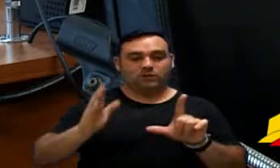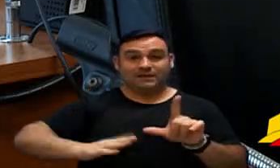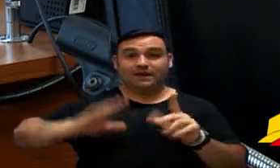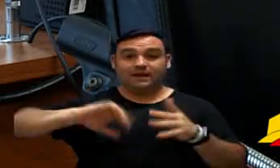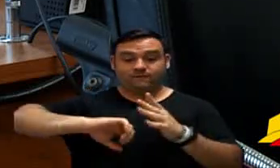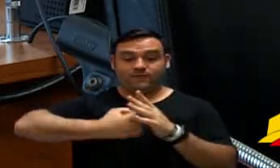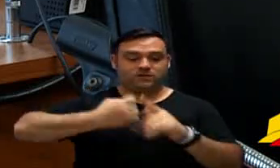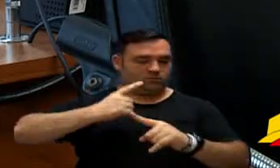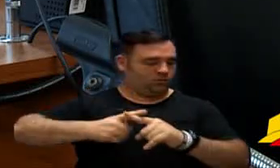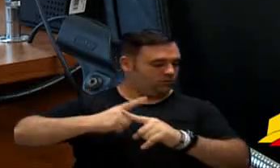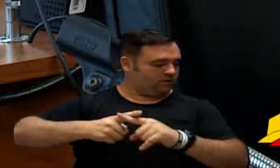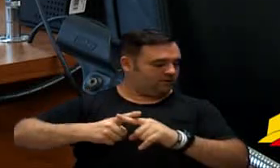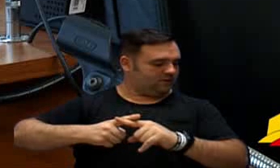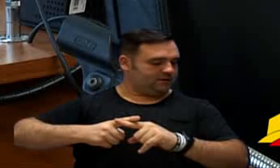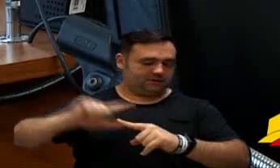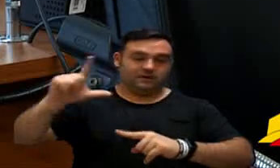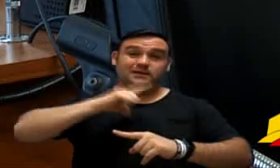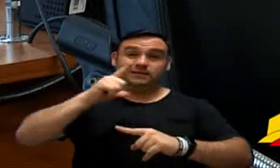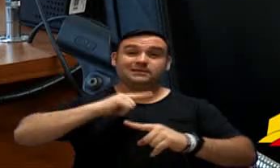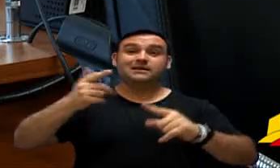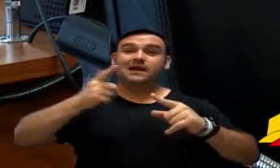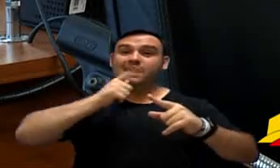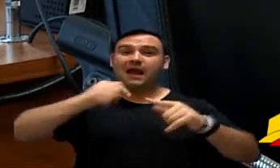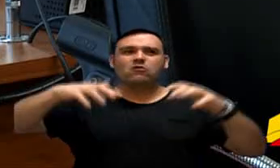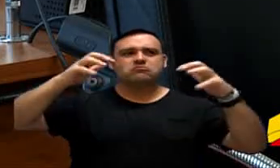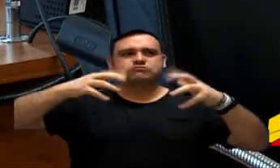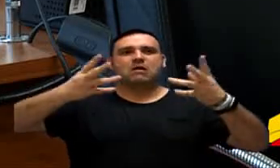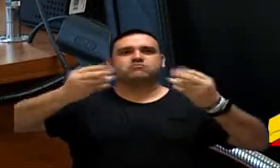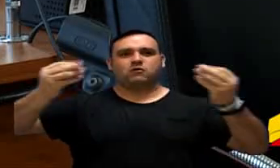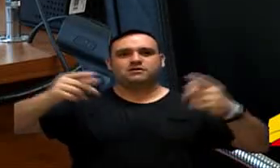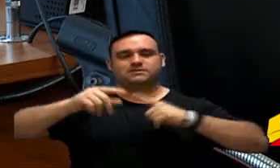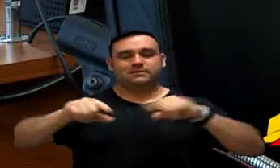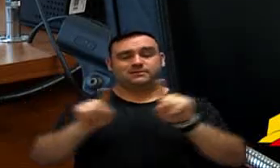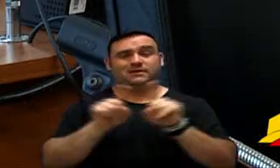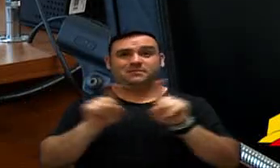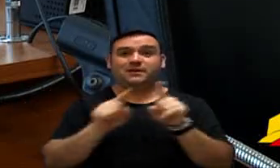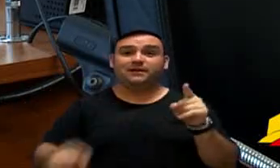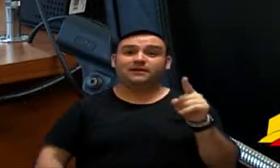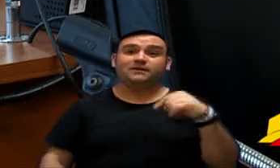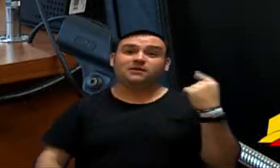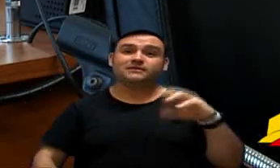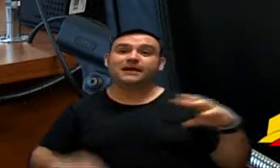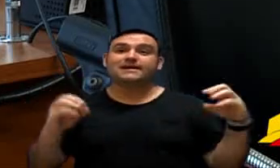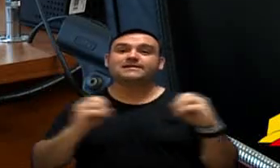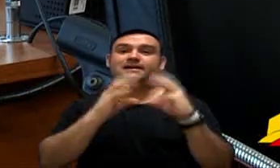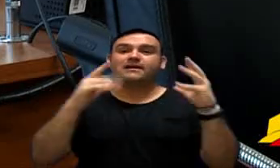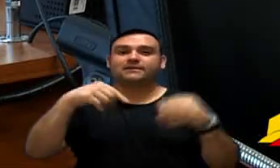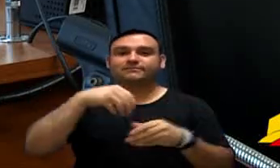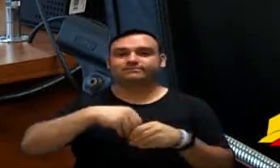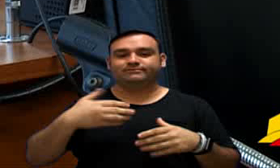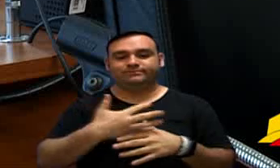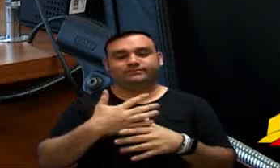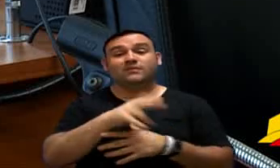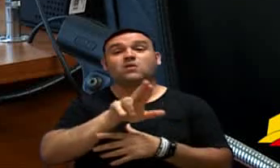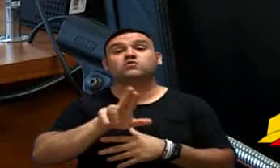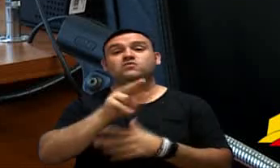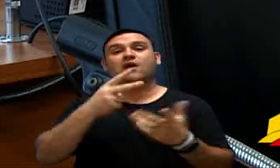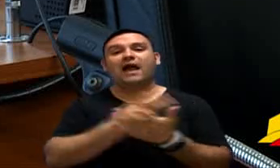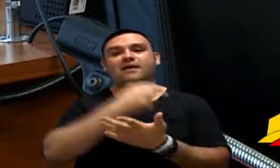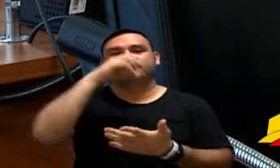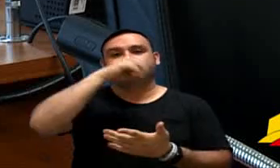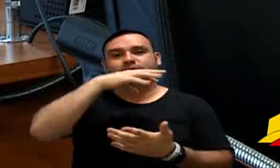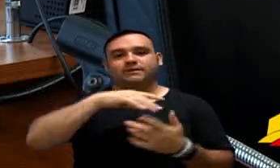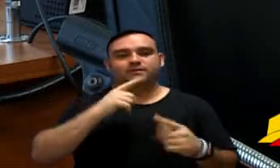fechada, porque está com muita água quando chove. E daí a gente tem esse escândalo na cidade, né, da utilização